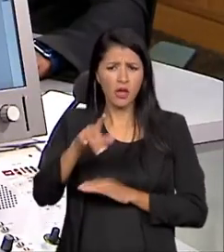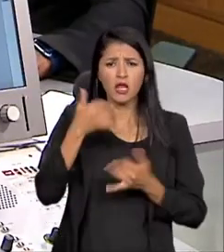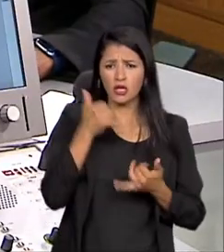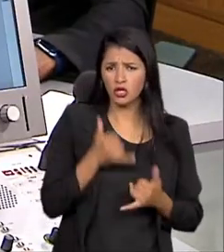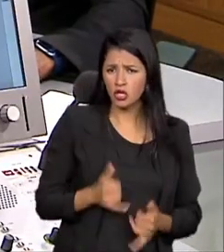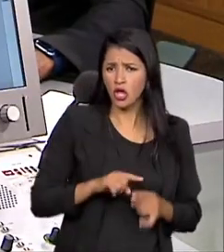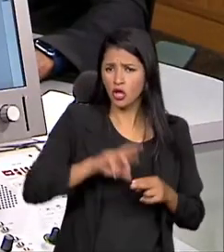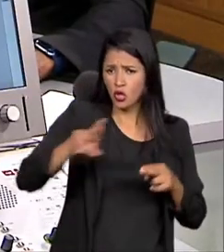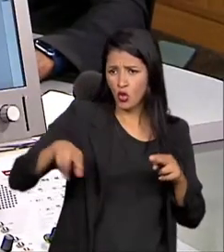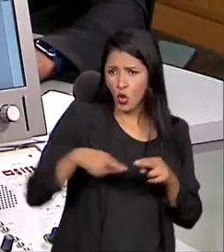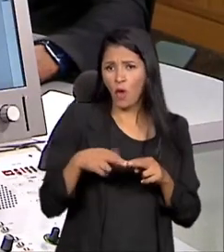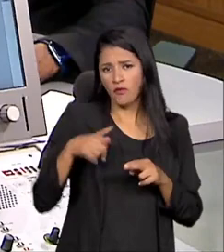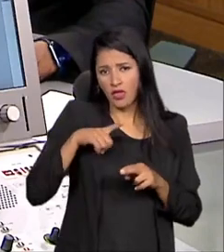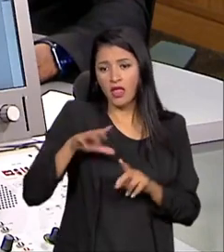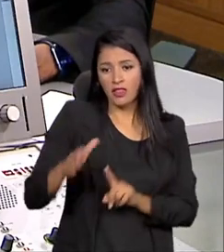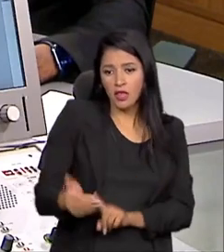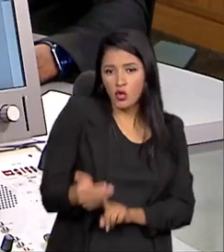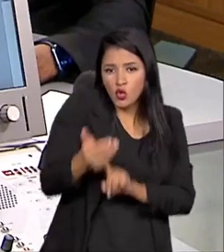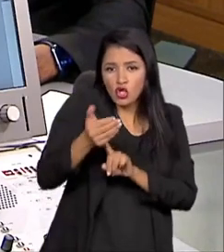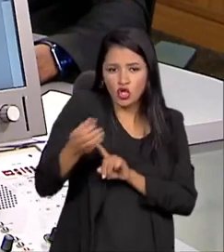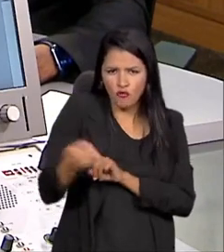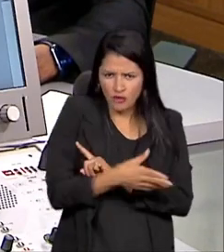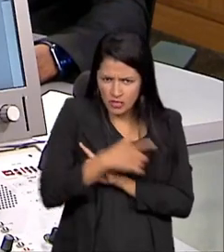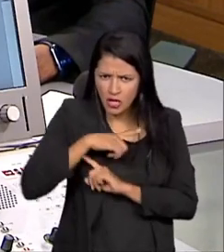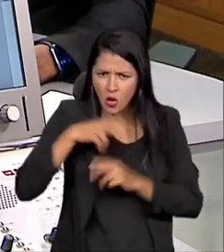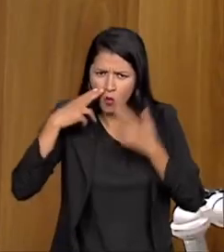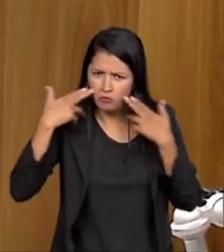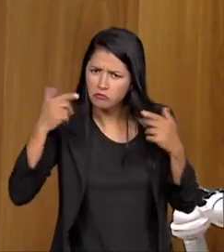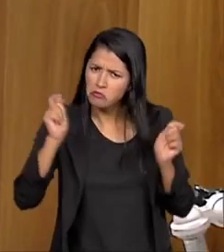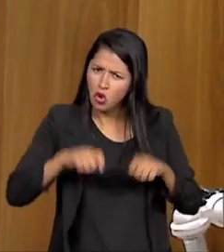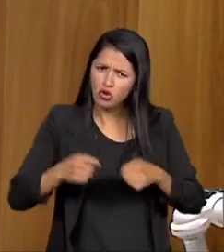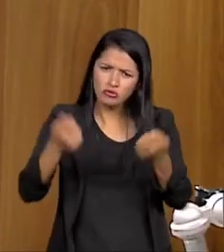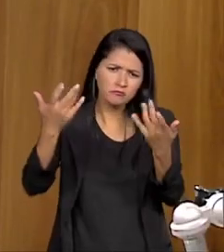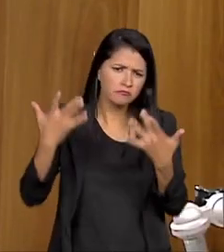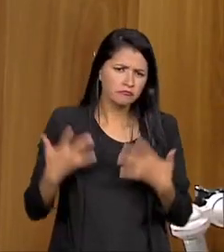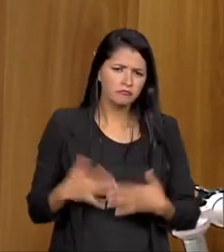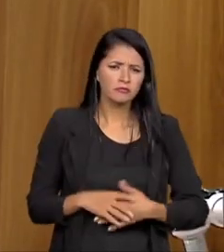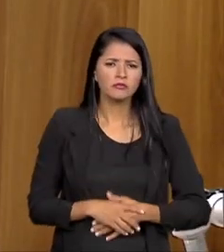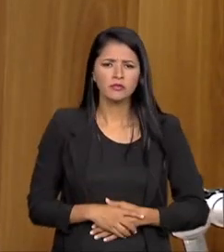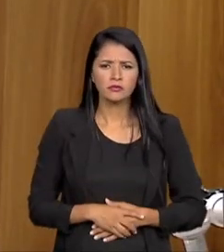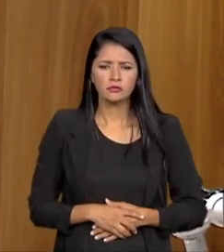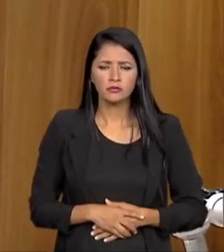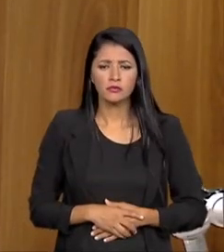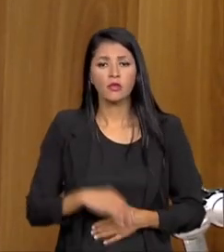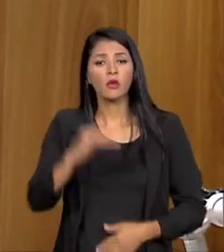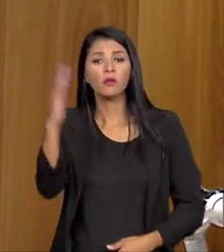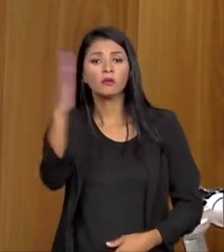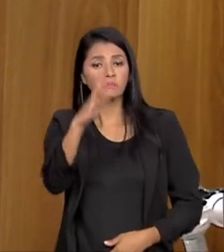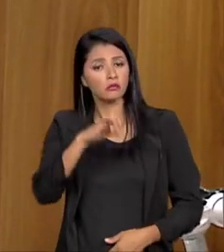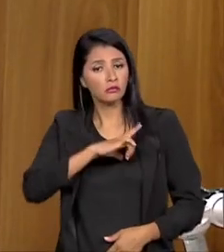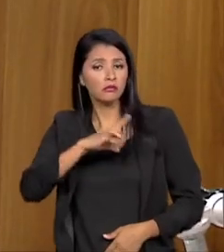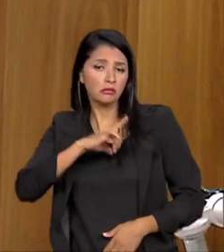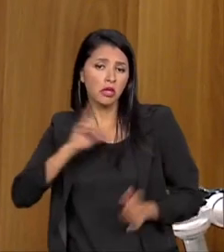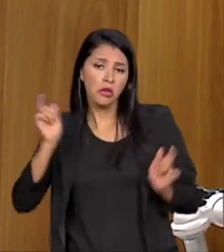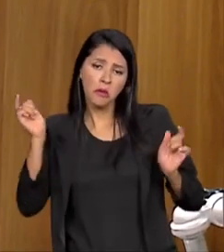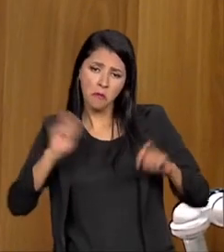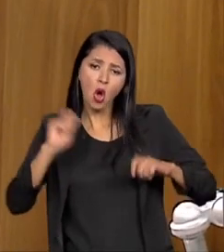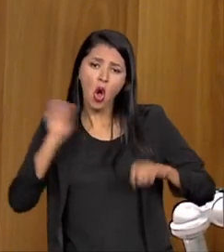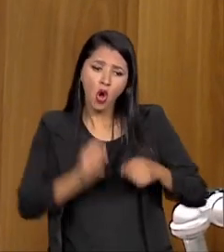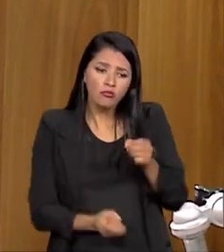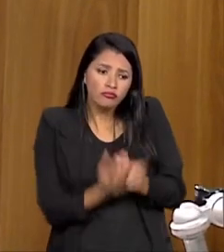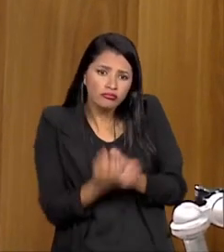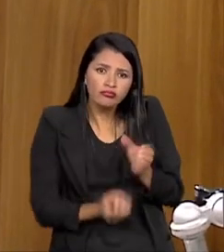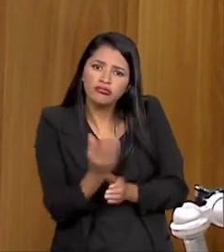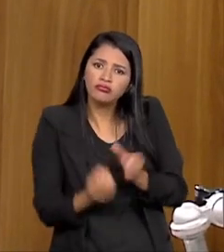em tecnologia e inovação não é mesmo só pode falar um pouquinho sobre isso o Brasil tem possibilidade de geração de energia renovável